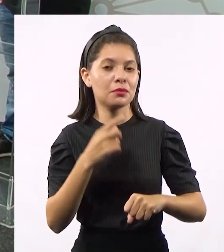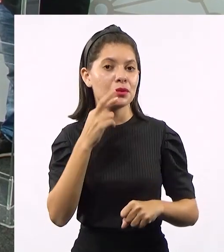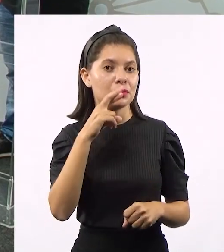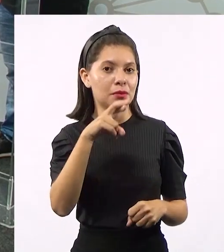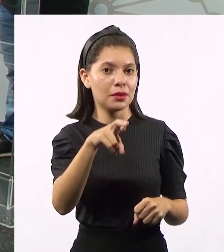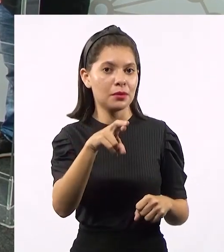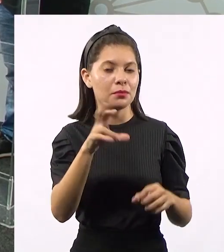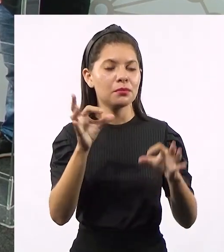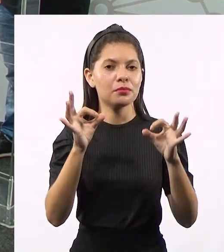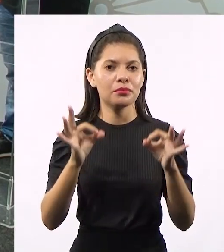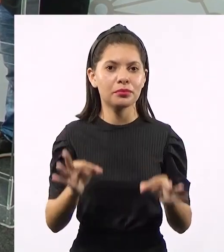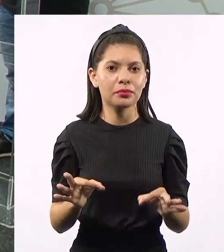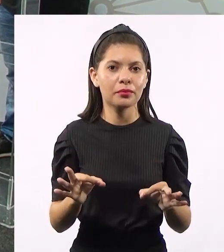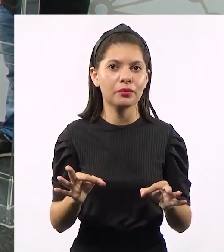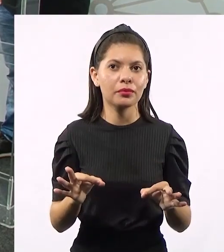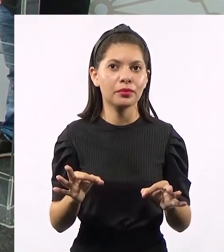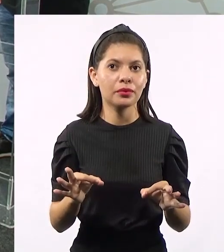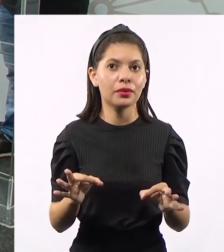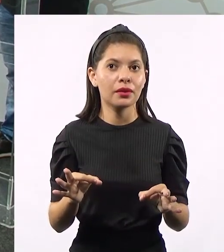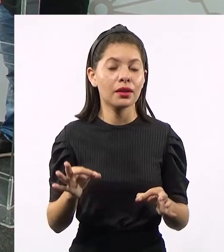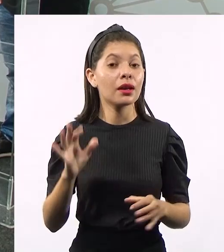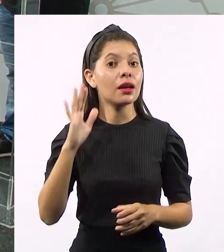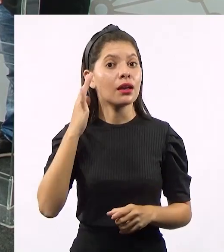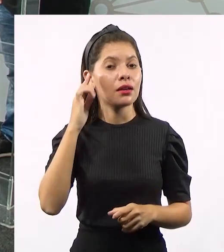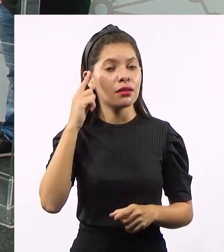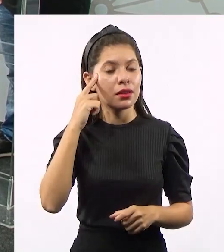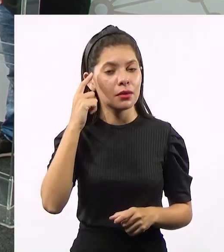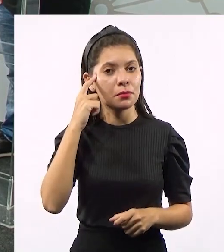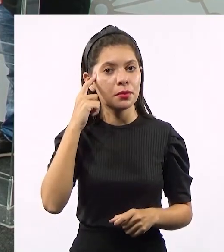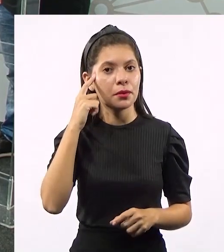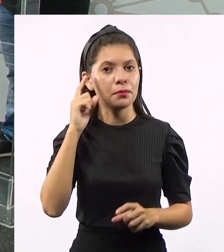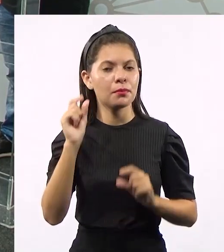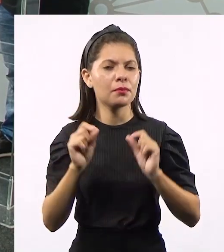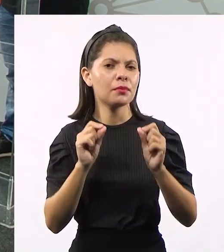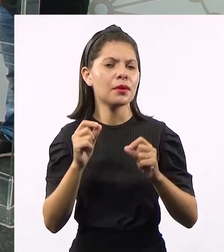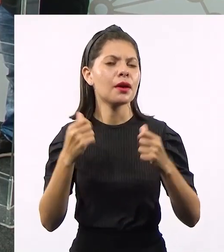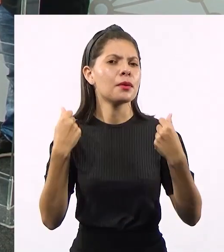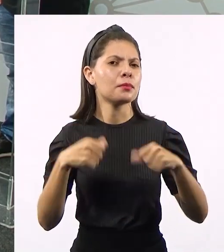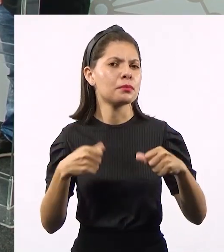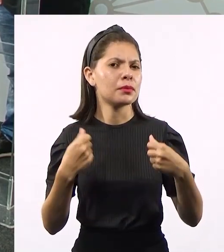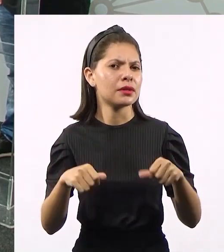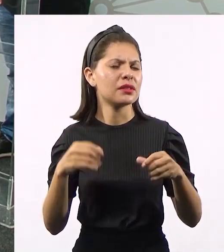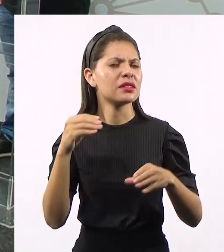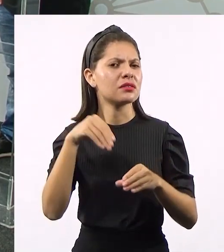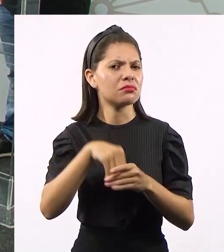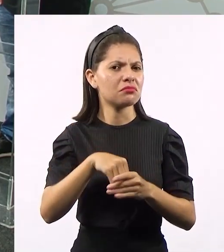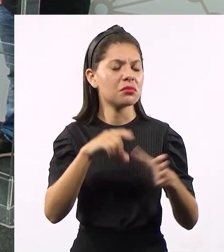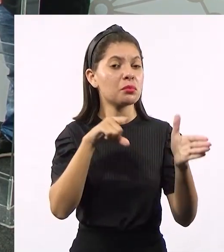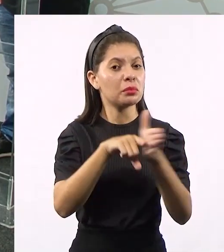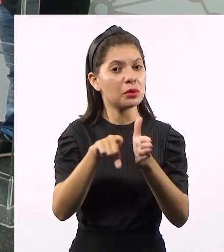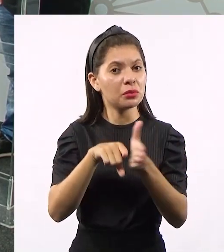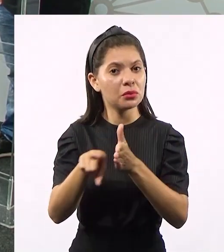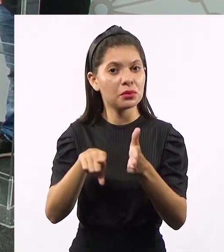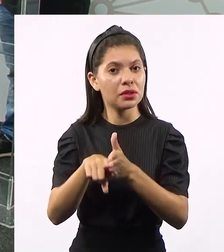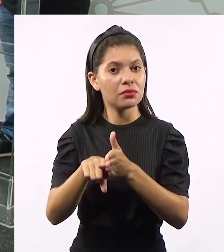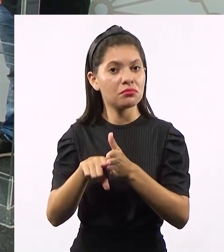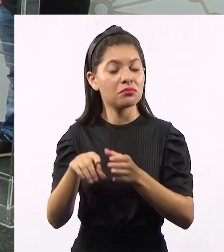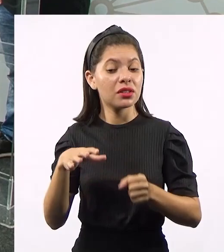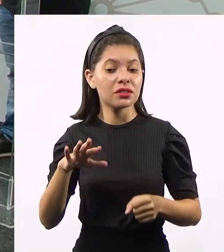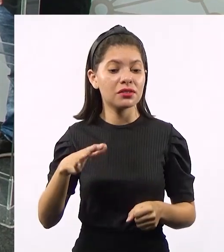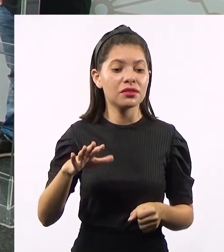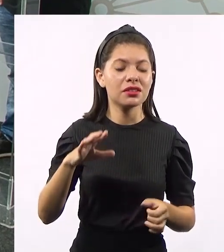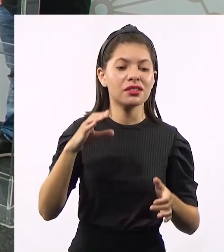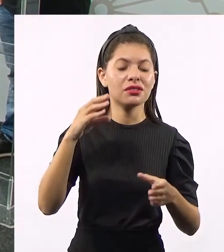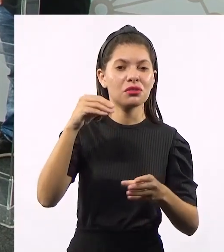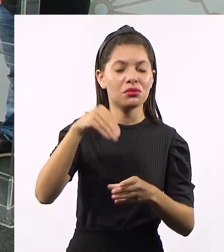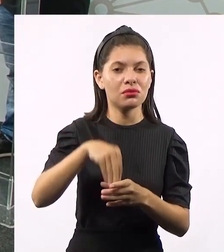aí, relembrando o que a gente falou, sempre verifique, será que é necessário incluir essa pergunta? Porque às vezes você insere perguntas que não vão